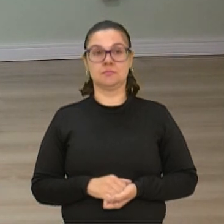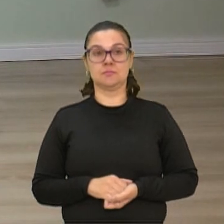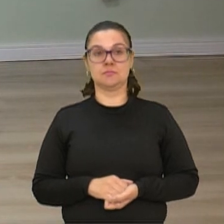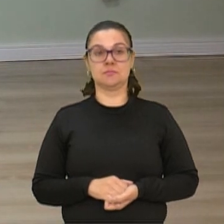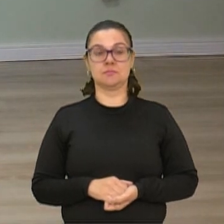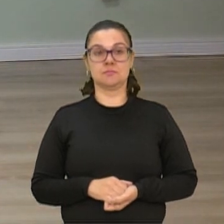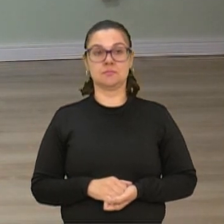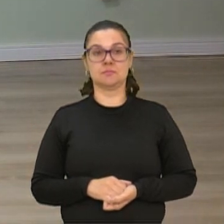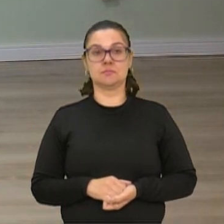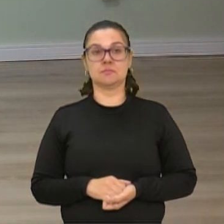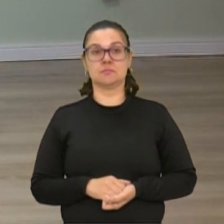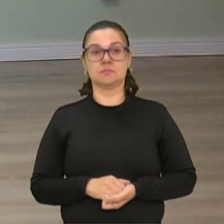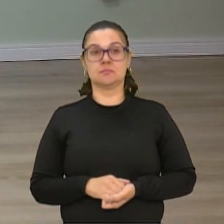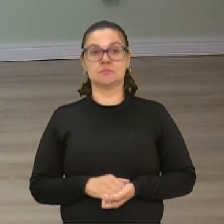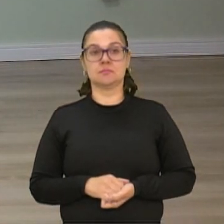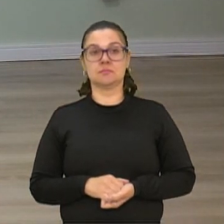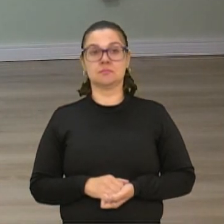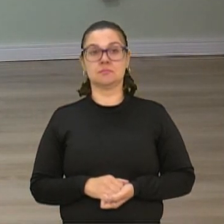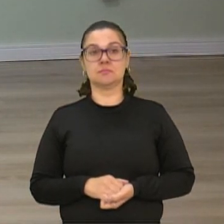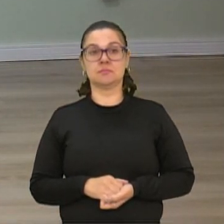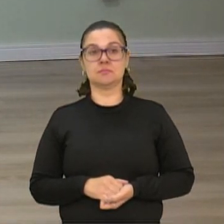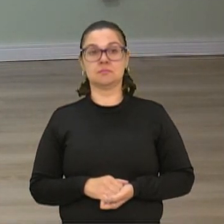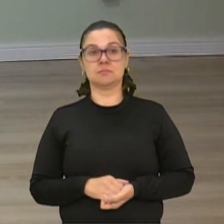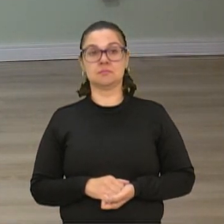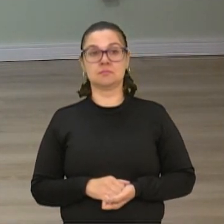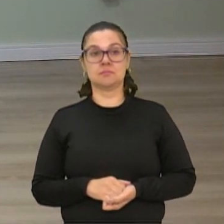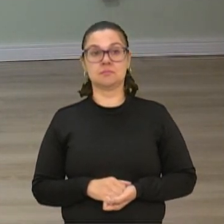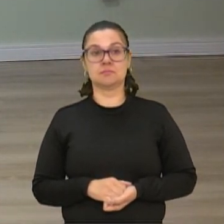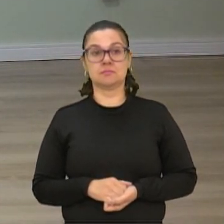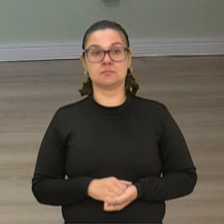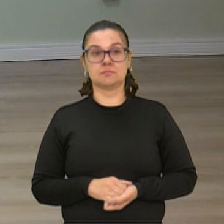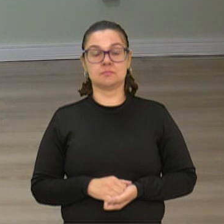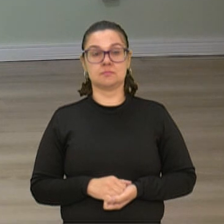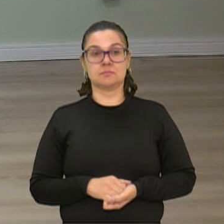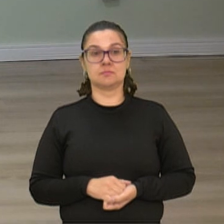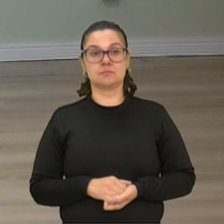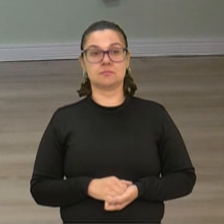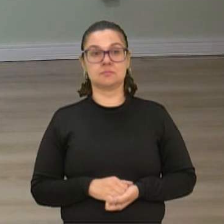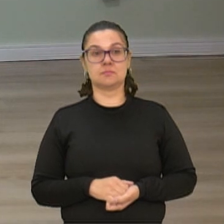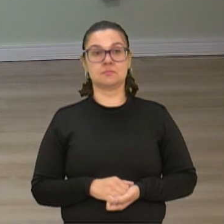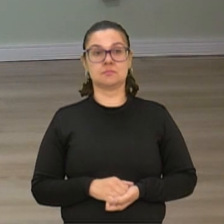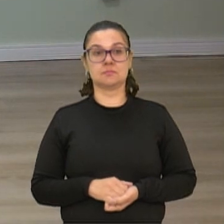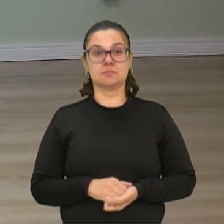aperte, traz concentração.